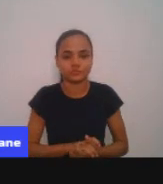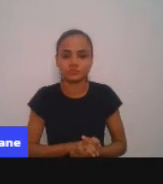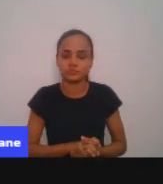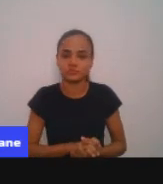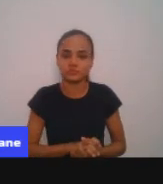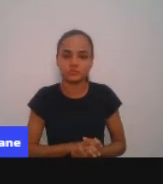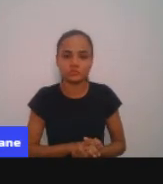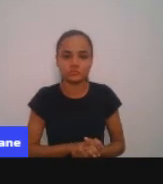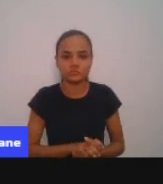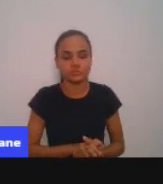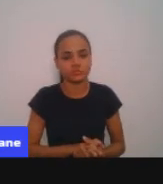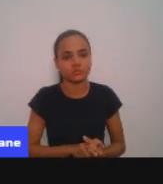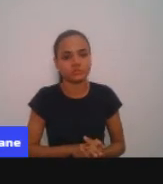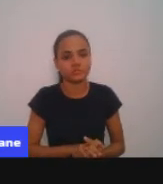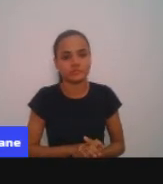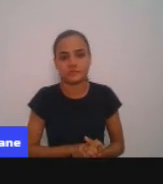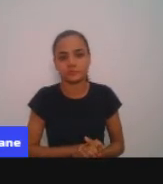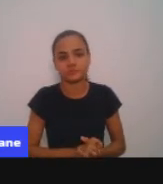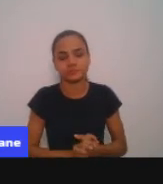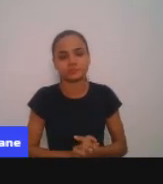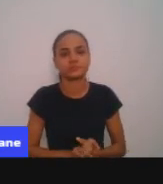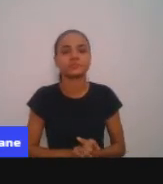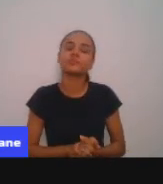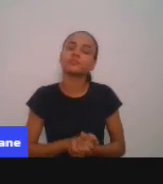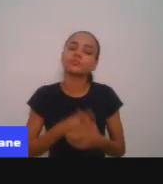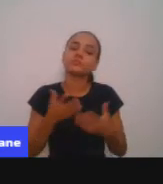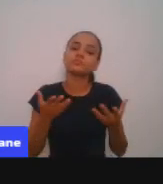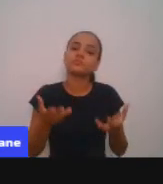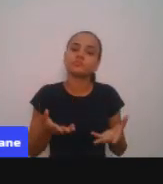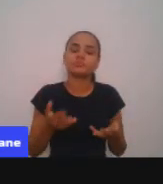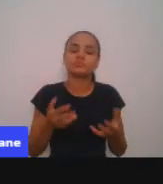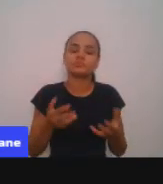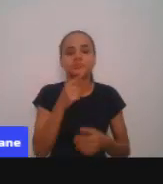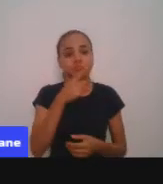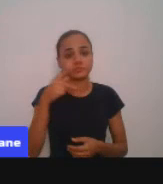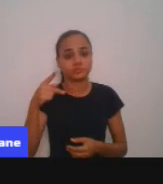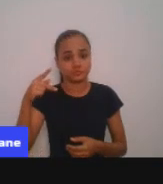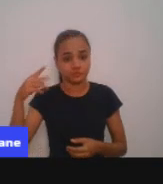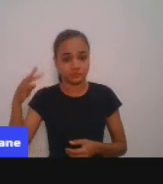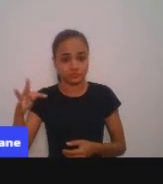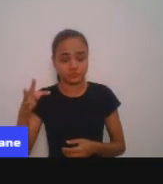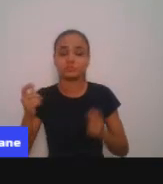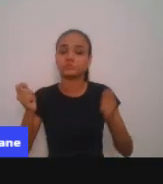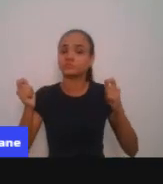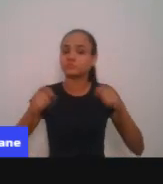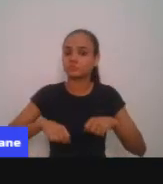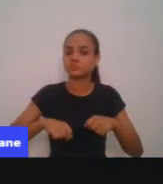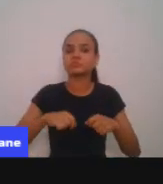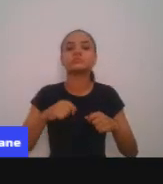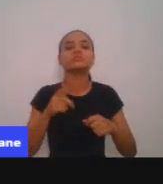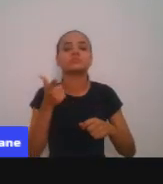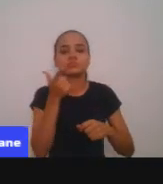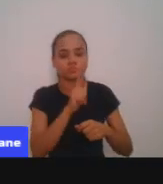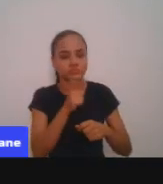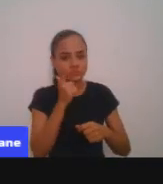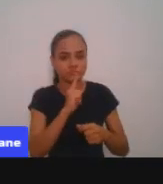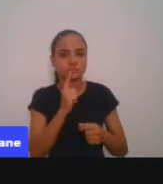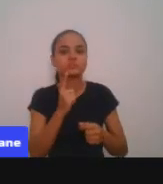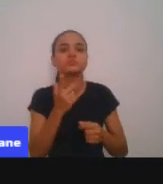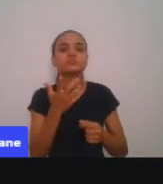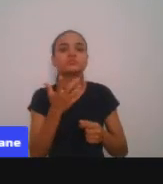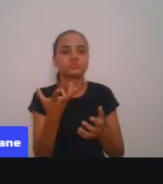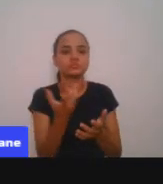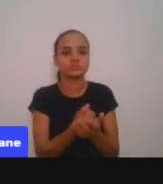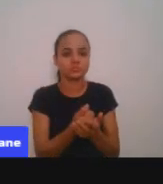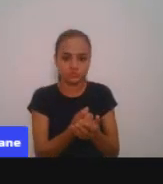Próximo programa, bom, levando-se em conta que o PowerPoint, ele dá para gravar, mas o mais importante disso aí é que vocês